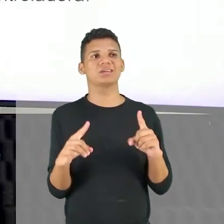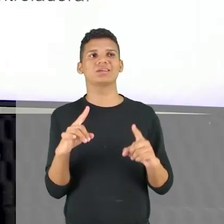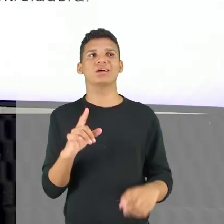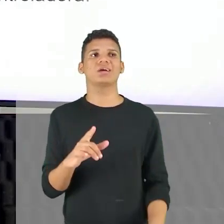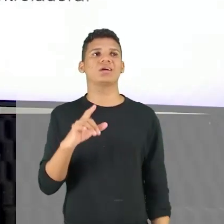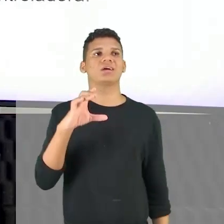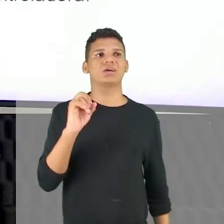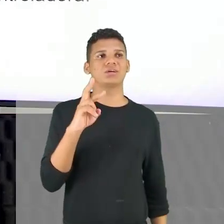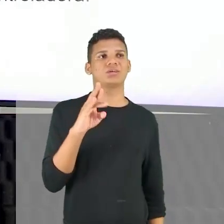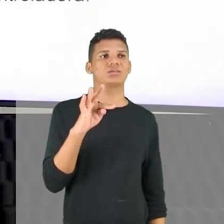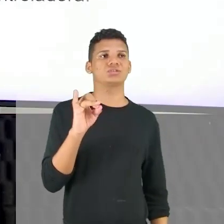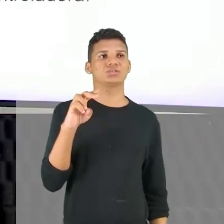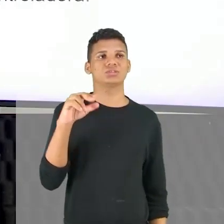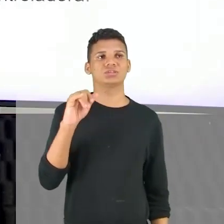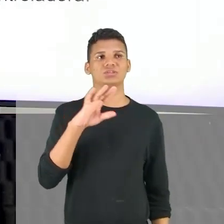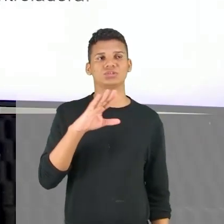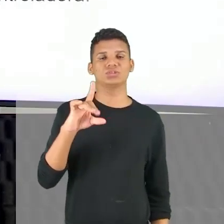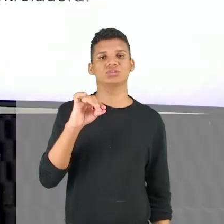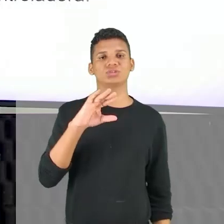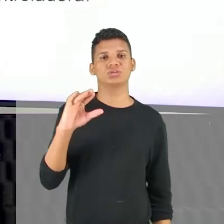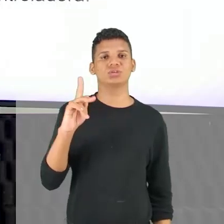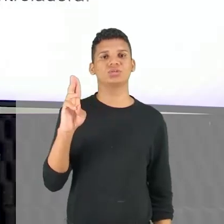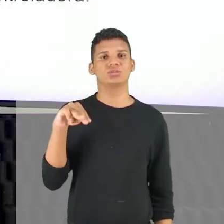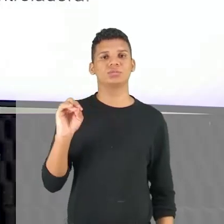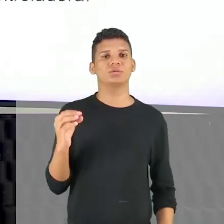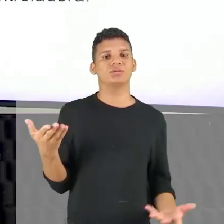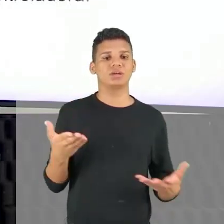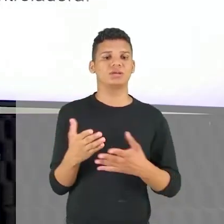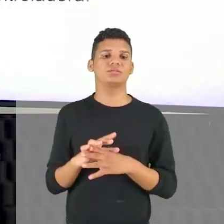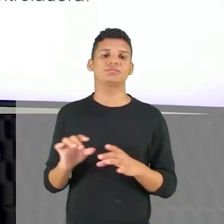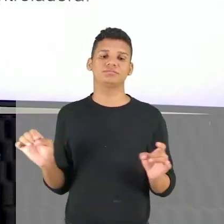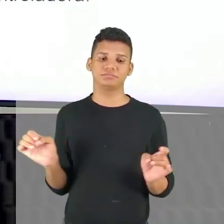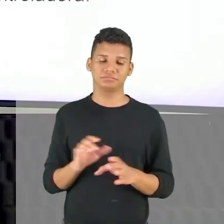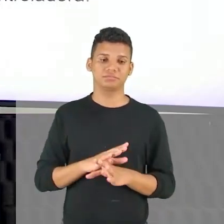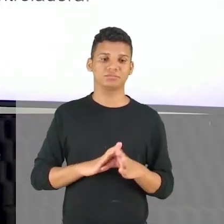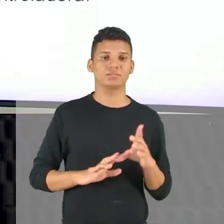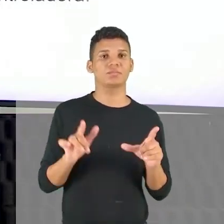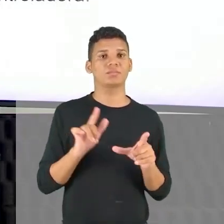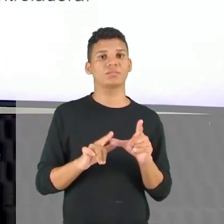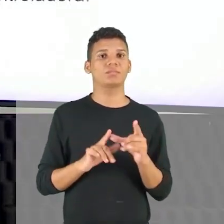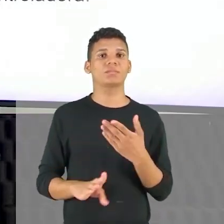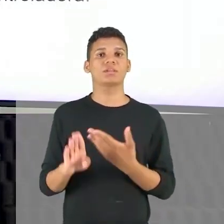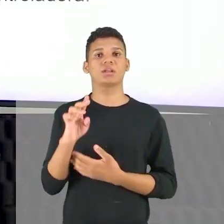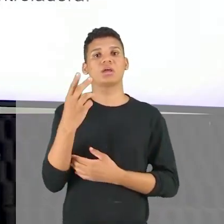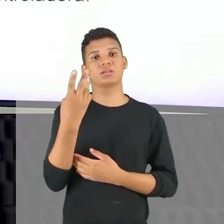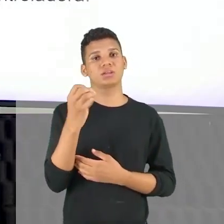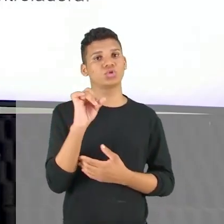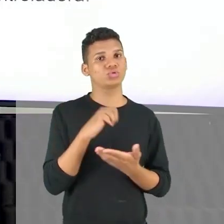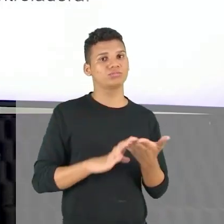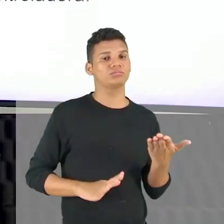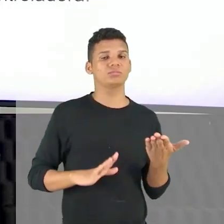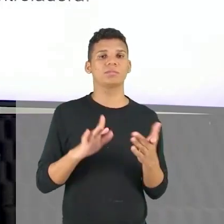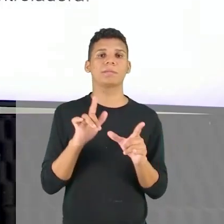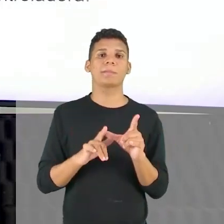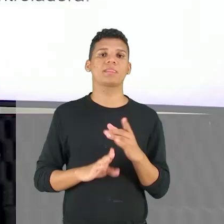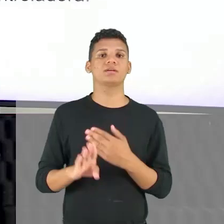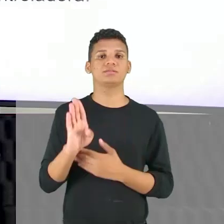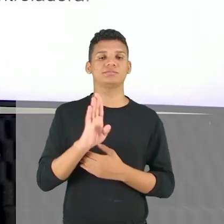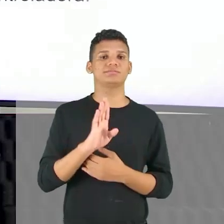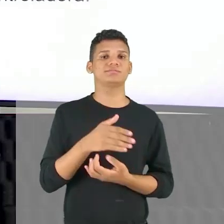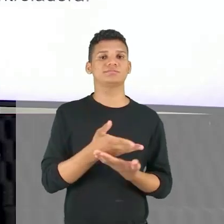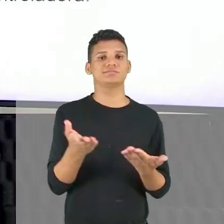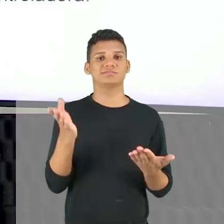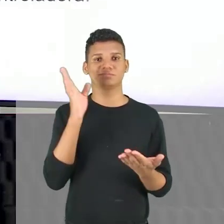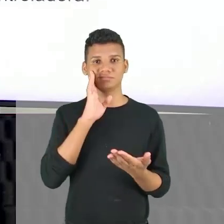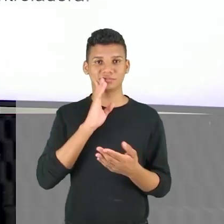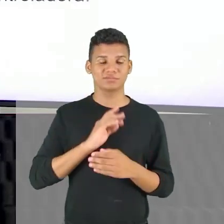fumaça, certo? Então, a alternativa correta, ficamos aqui na nossa questão de hoje, questão 39, letra B. Belezinha, galera?